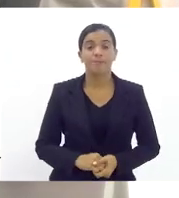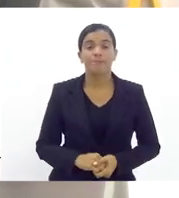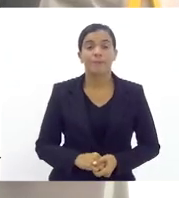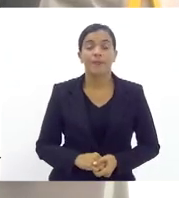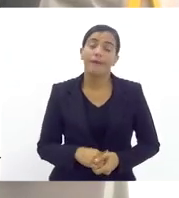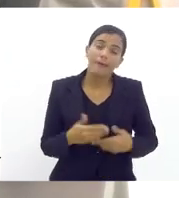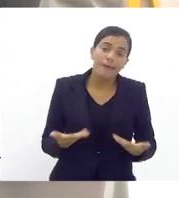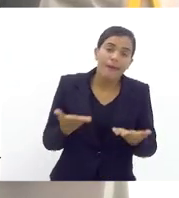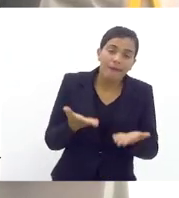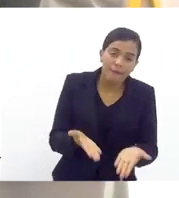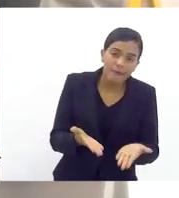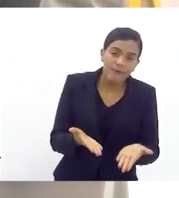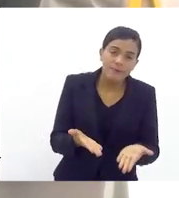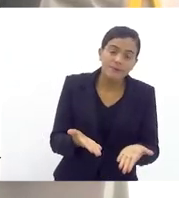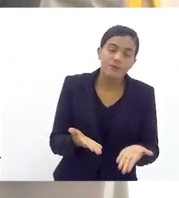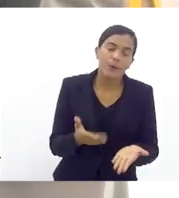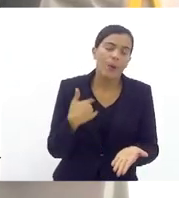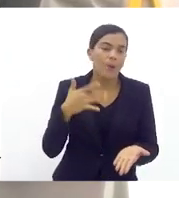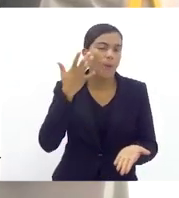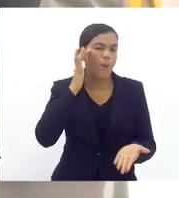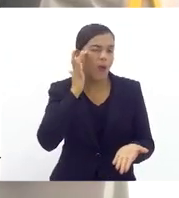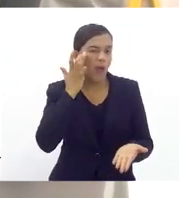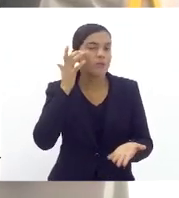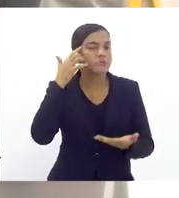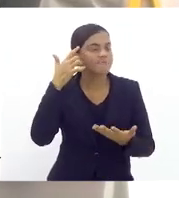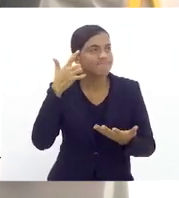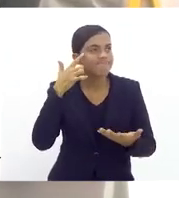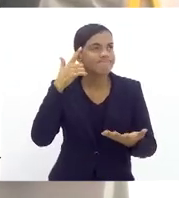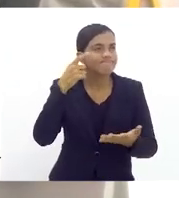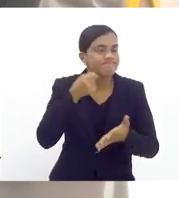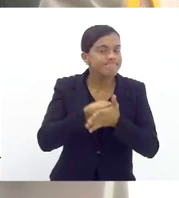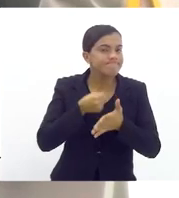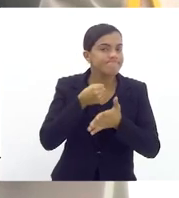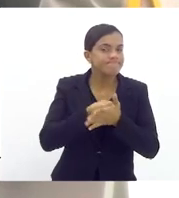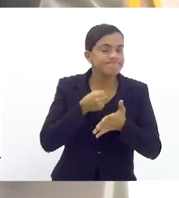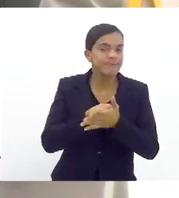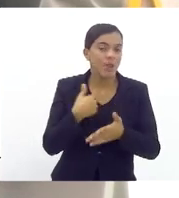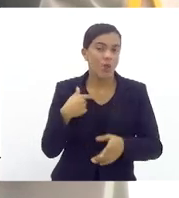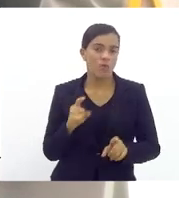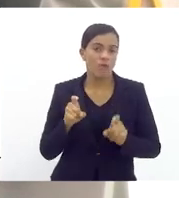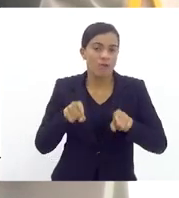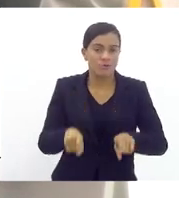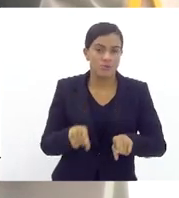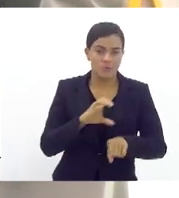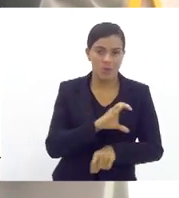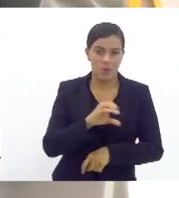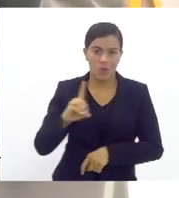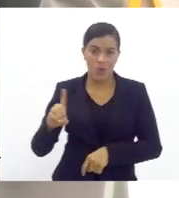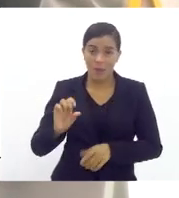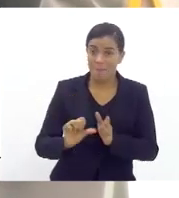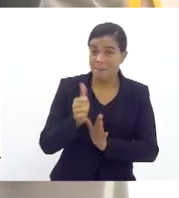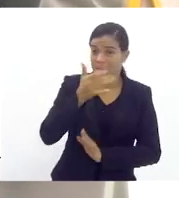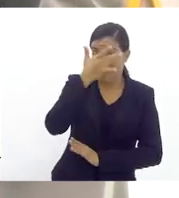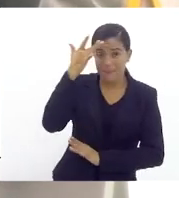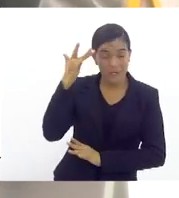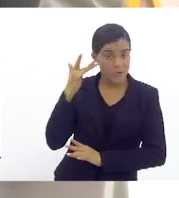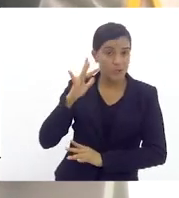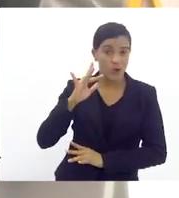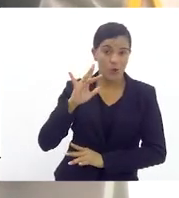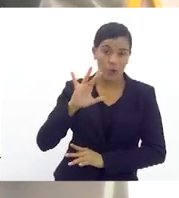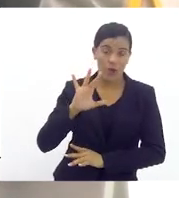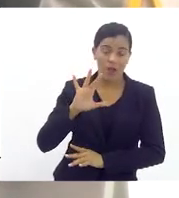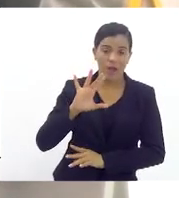E é isso, assim. Eu acho que hoje eu assumo a coordenadoria como uma primeira pessoa homossexual na Defensoria